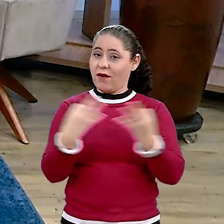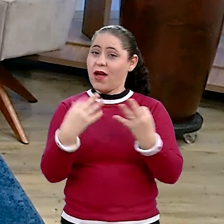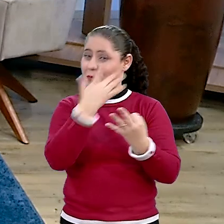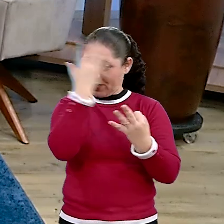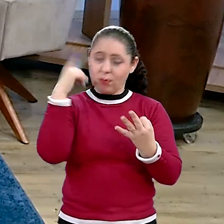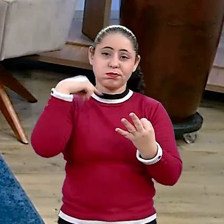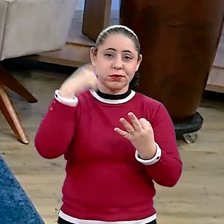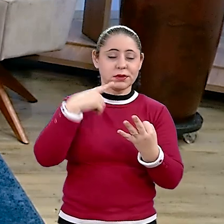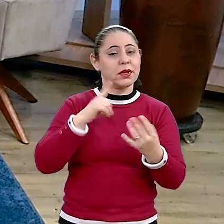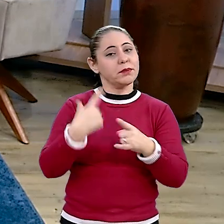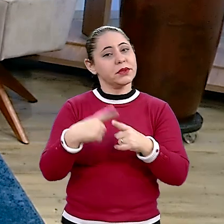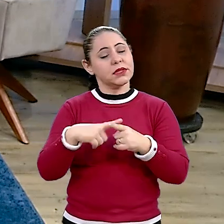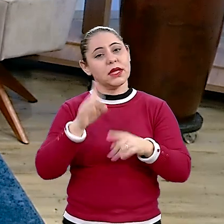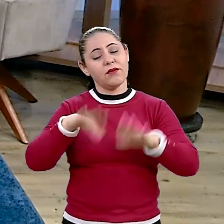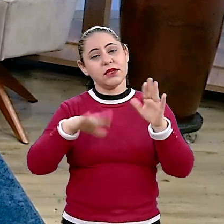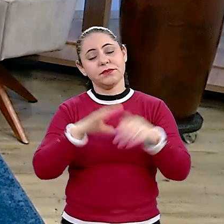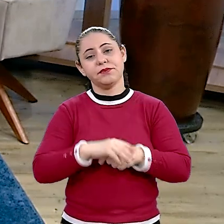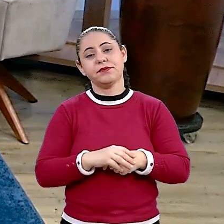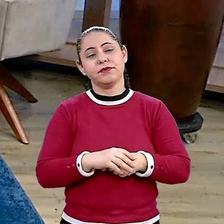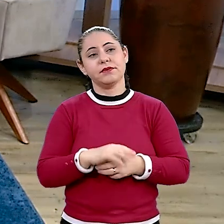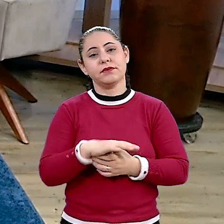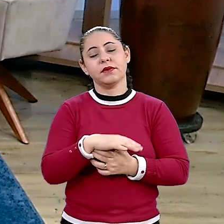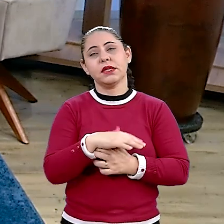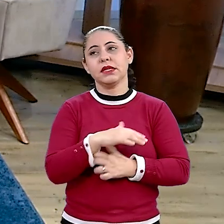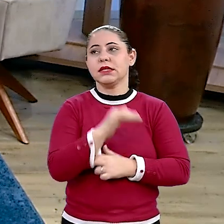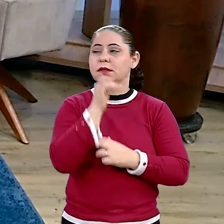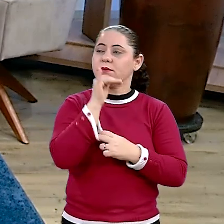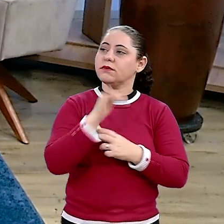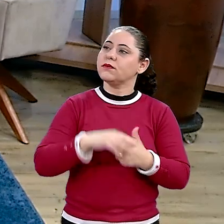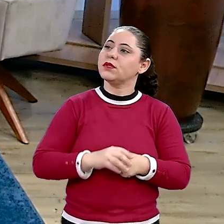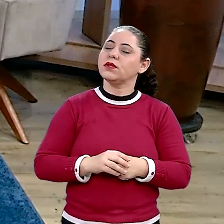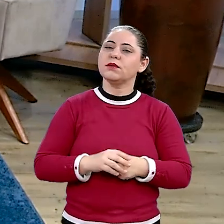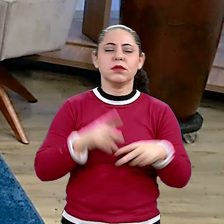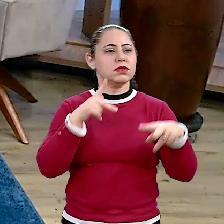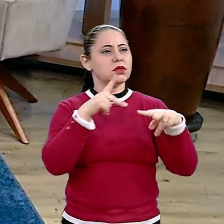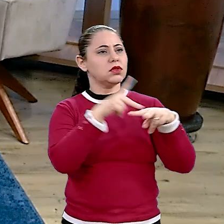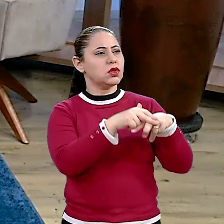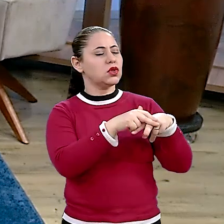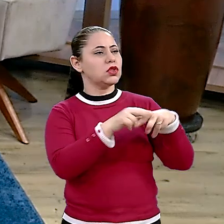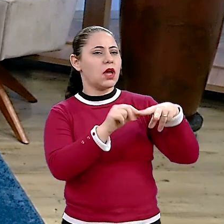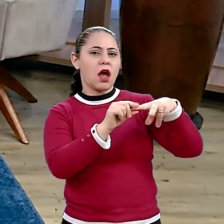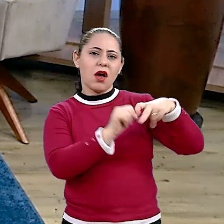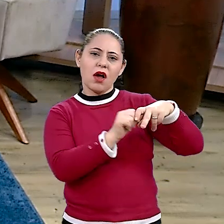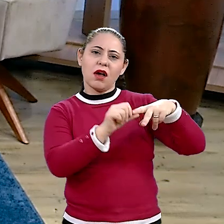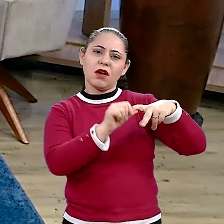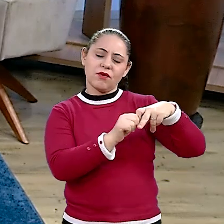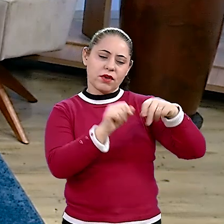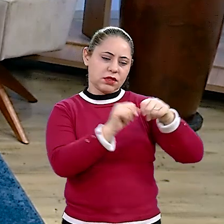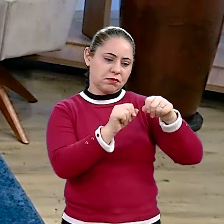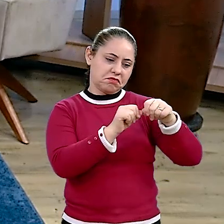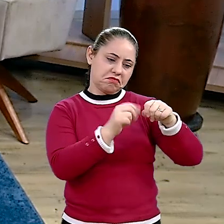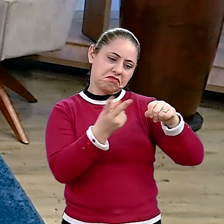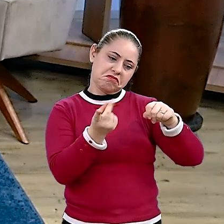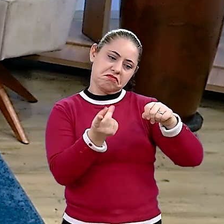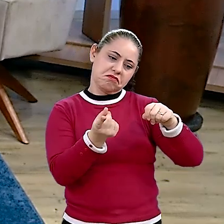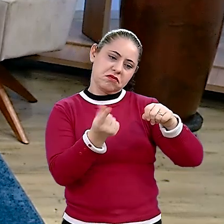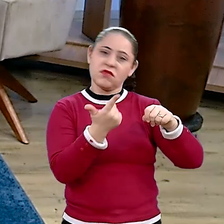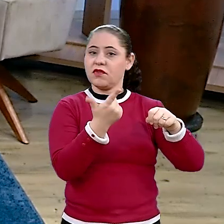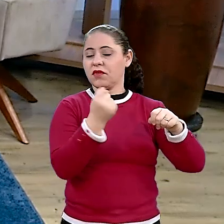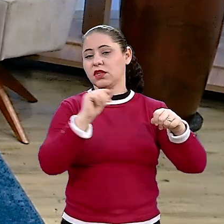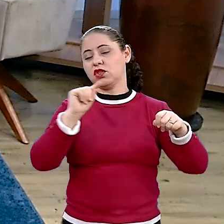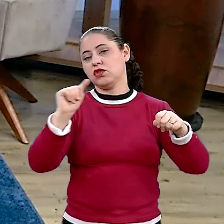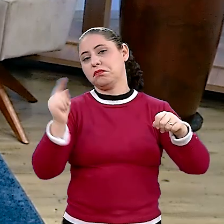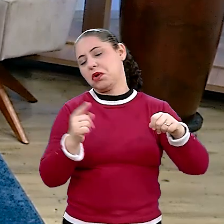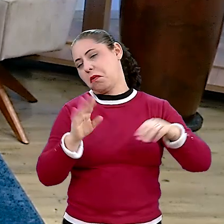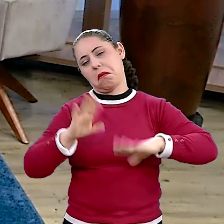prestadores, né? Porque você imagina só, uma cirurgia que alguém ia fazer uma cirurgia ortopédica, faria no valor de 20 mil reais,